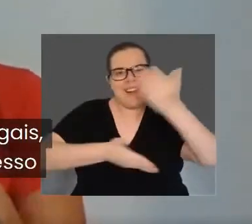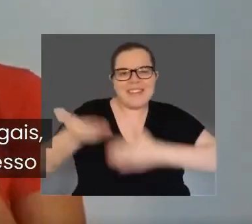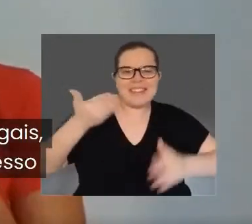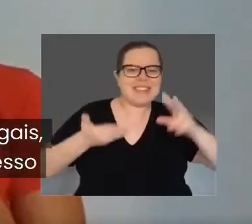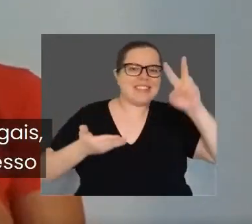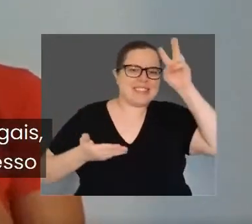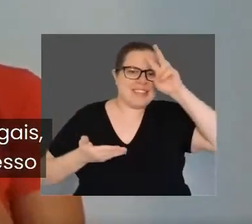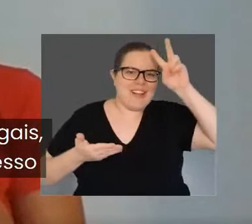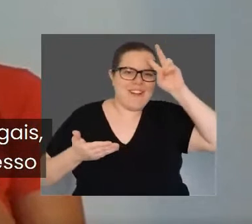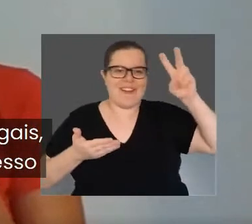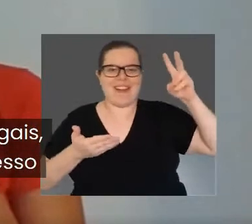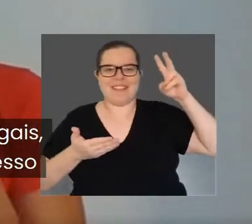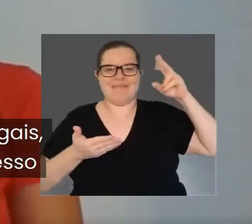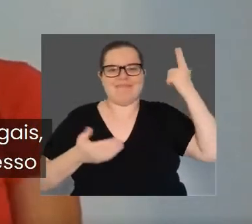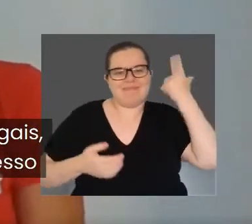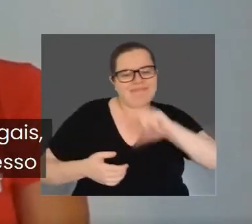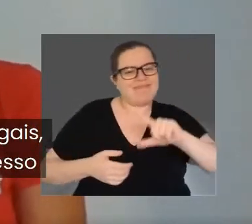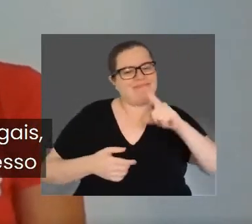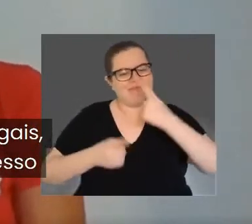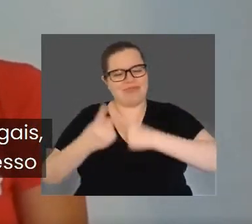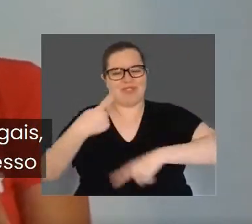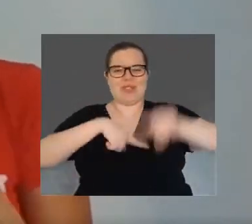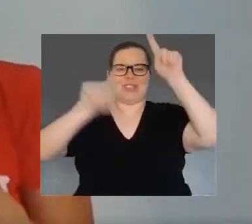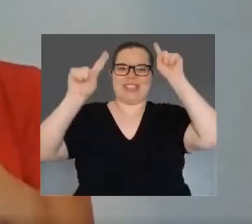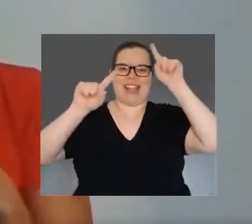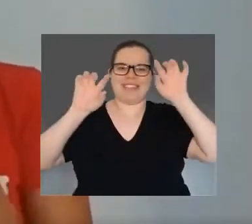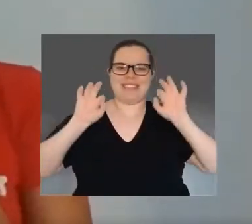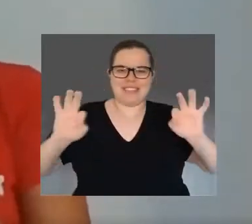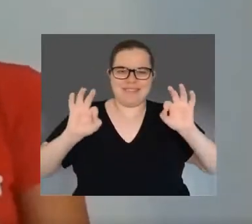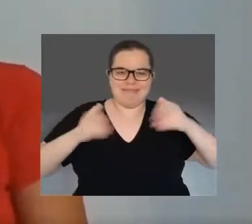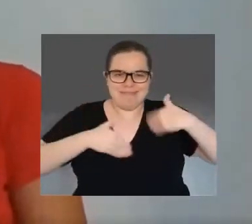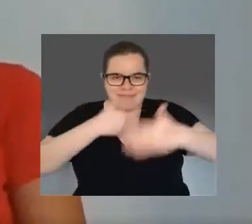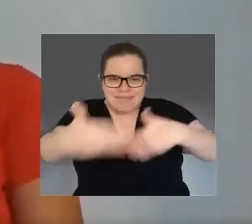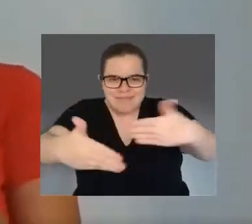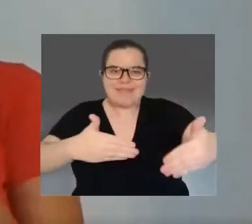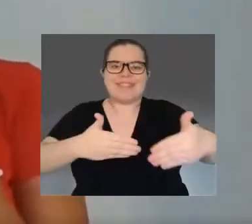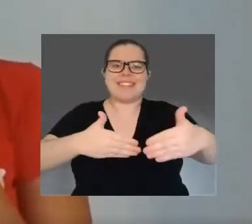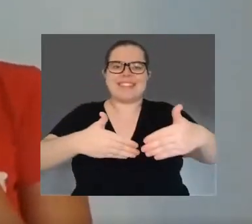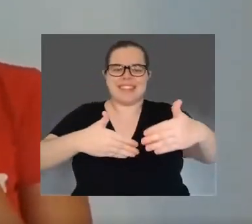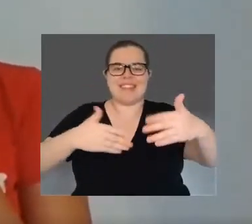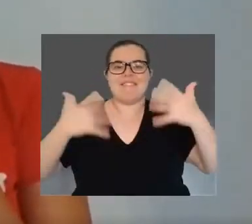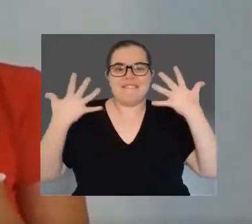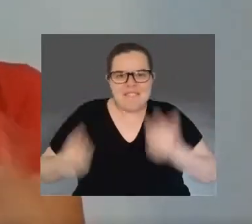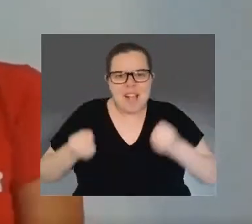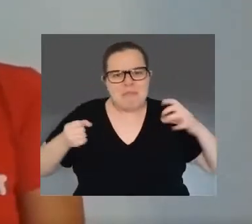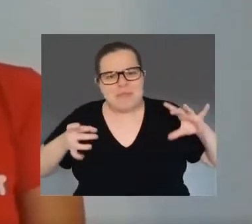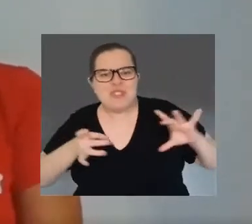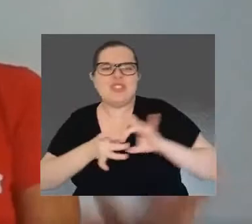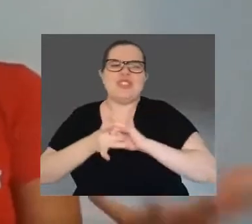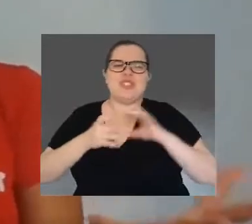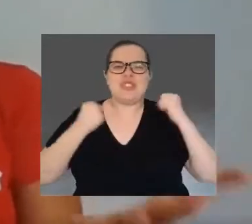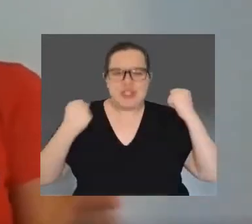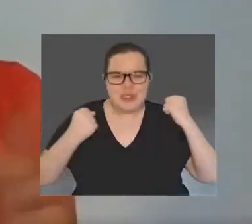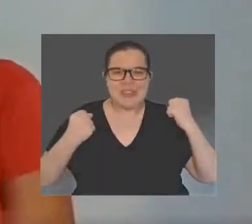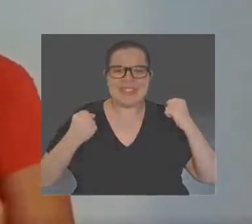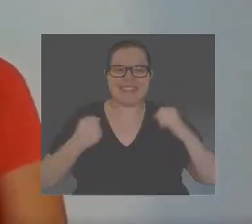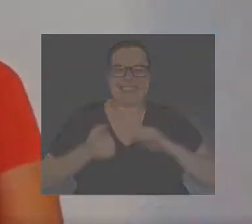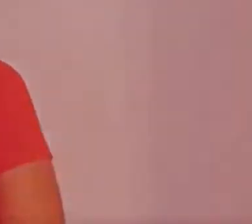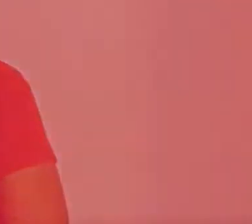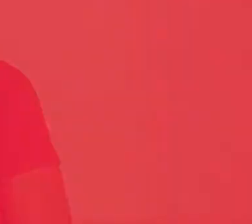Muitas histórias aí de conquistas e de sucesso para contar daqui para frente. E vamos juntas e